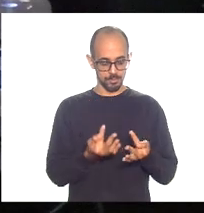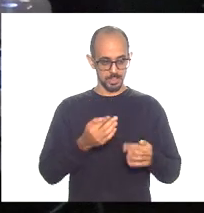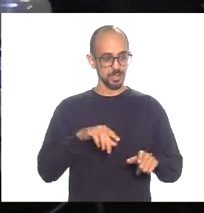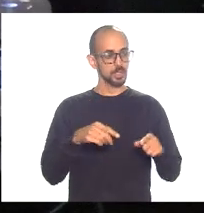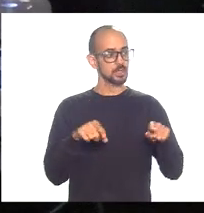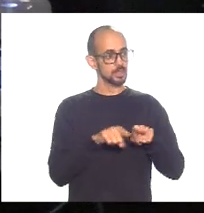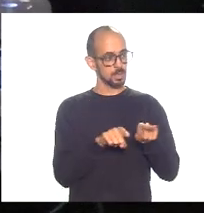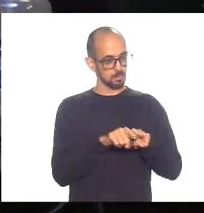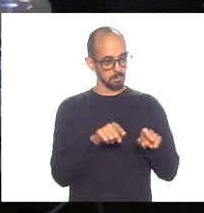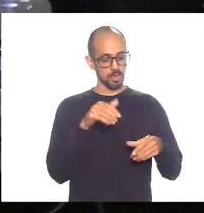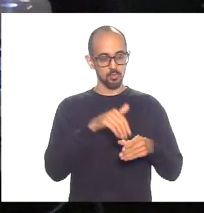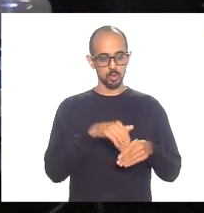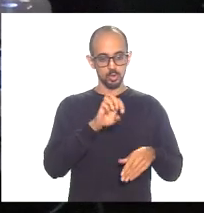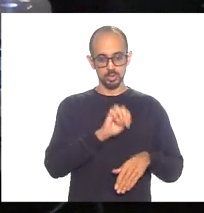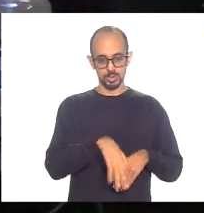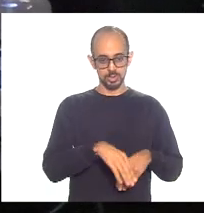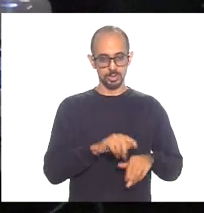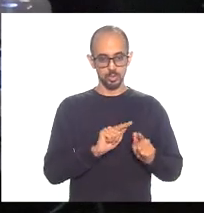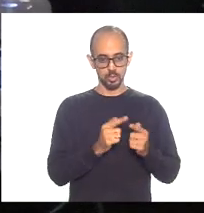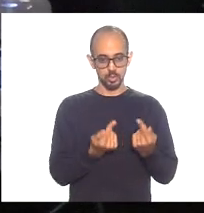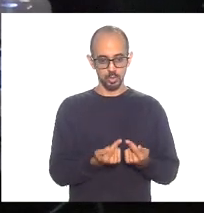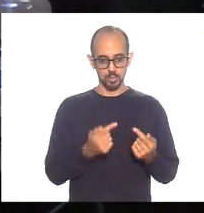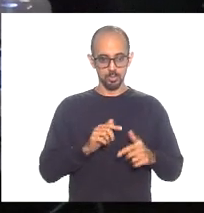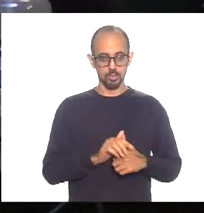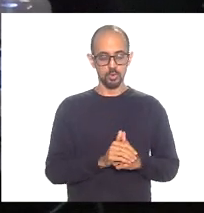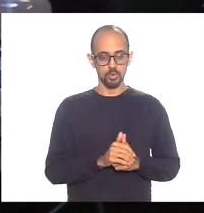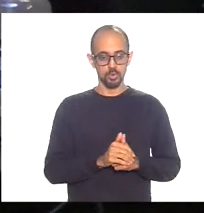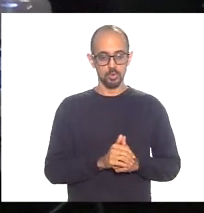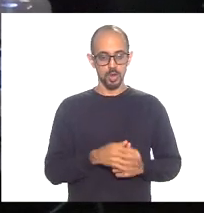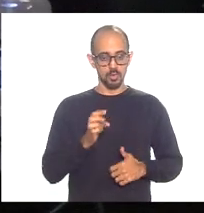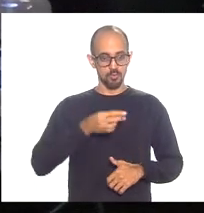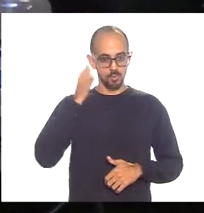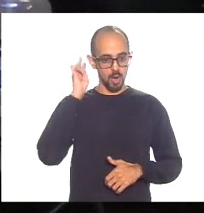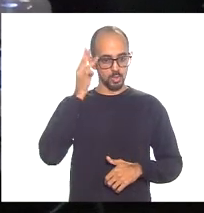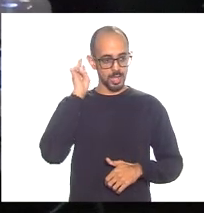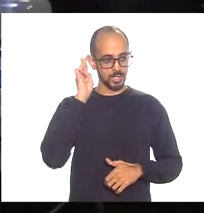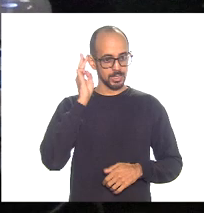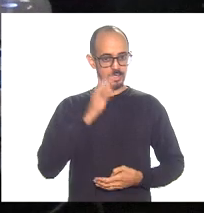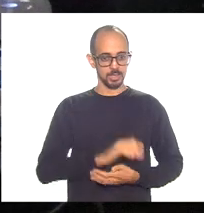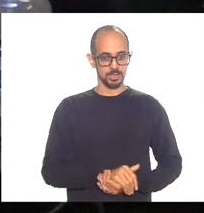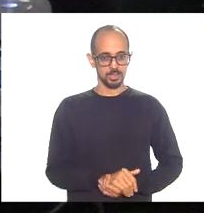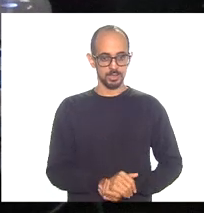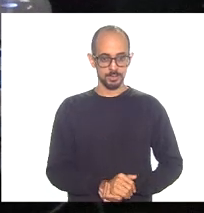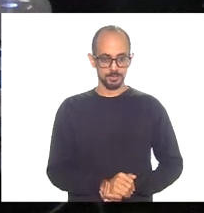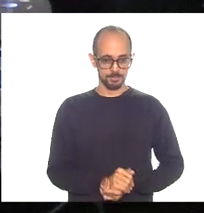favorável também, votou no grupo. Deputado Valdec Carneiro.